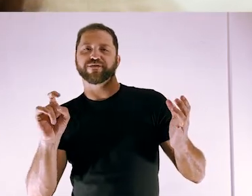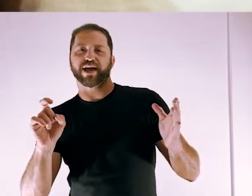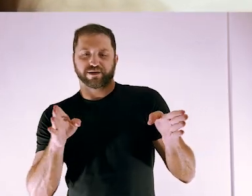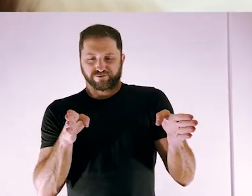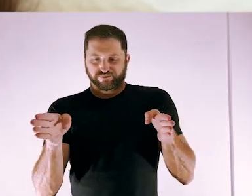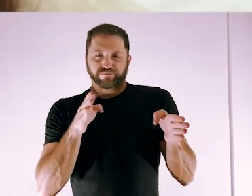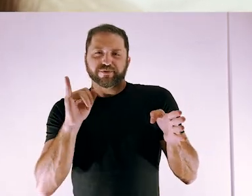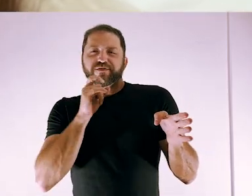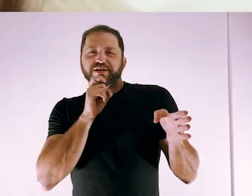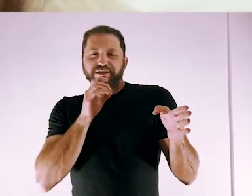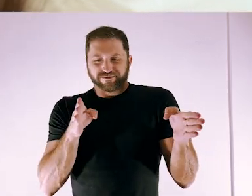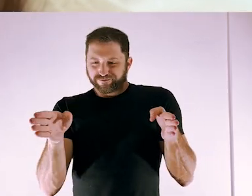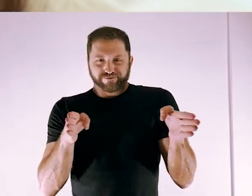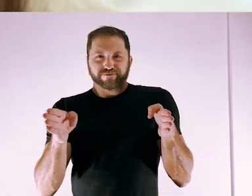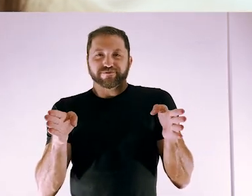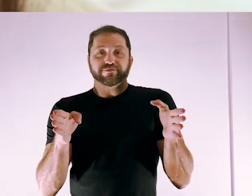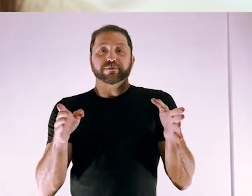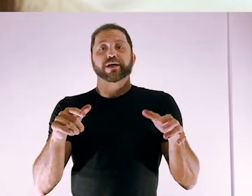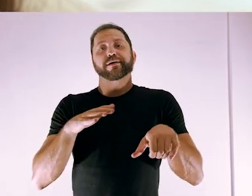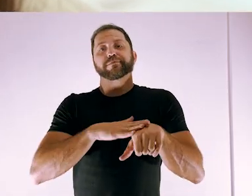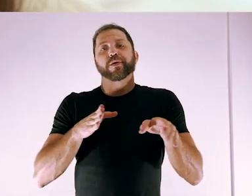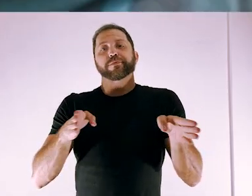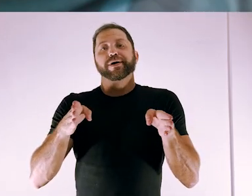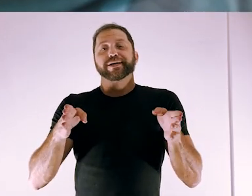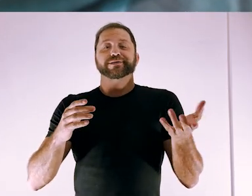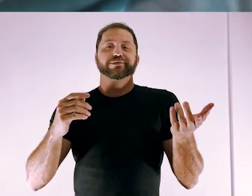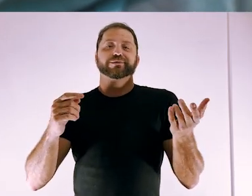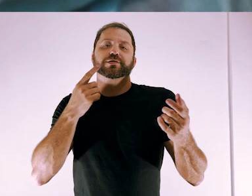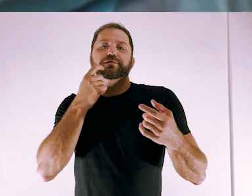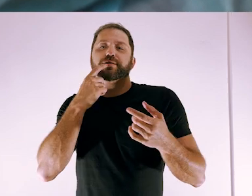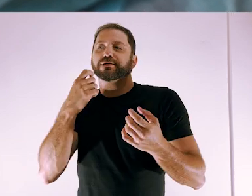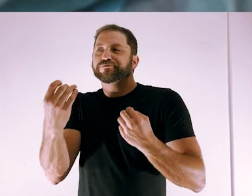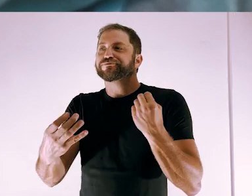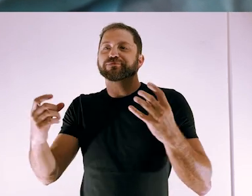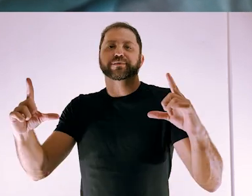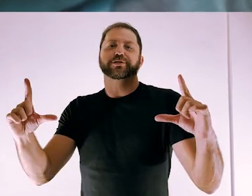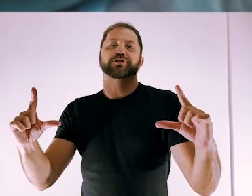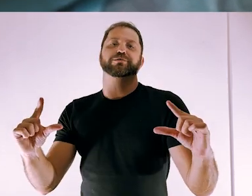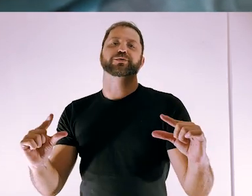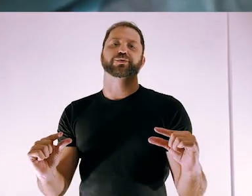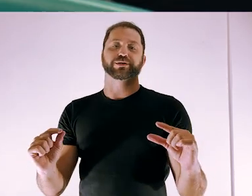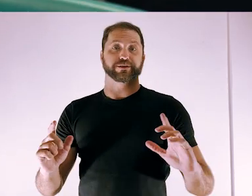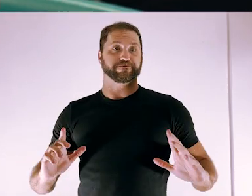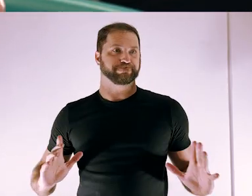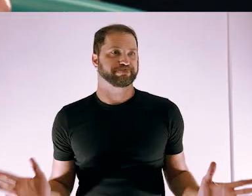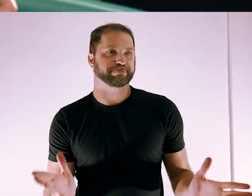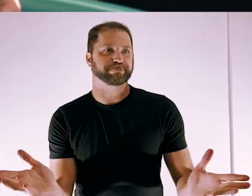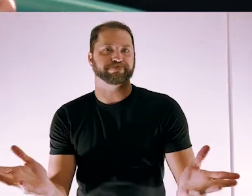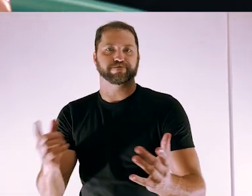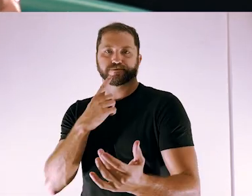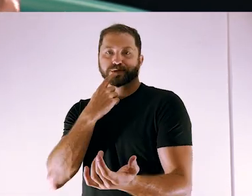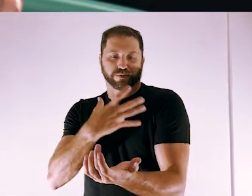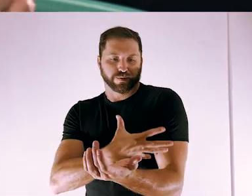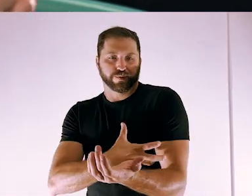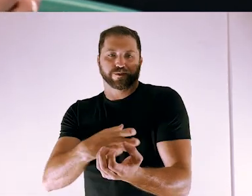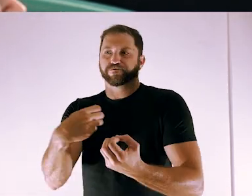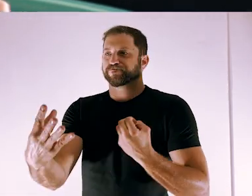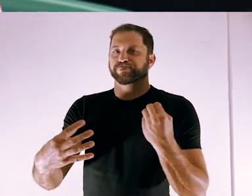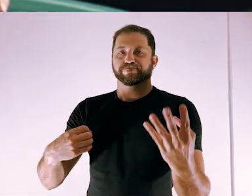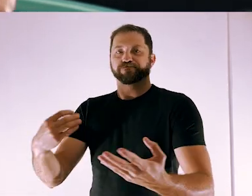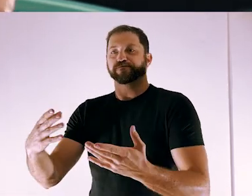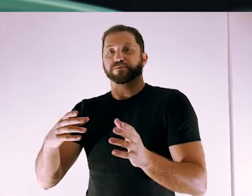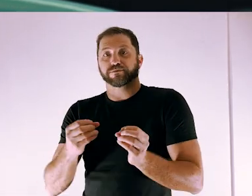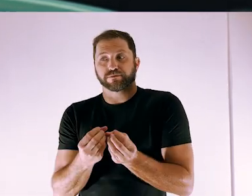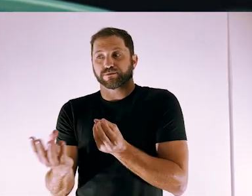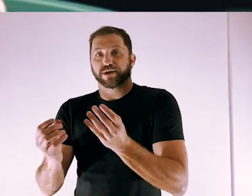época em que há um aumento das infecções respiratórias, as doações de sangue estão em baixa. A necessidade do estímulo às doações